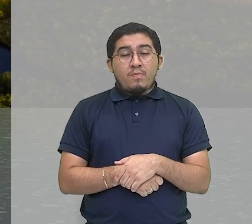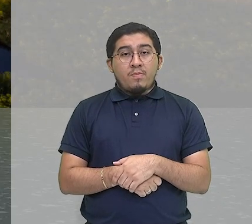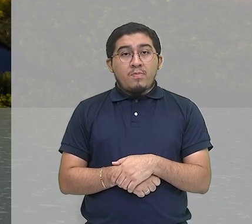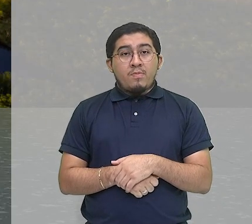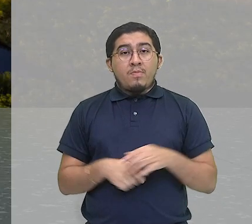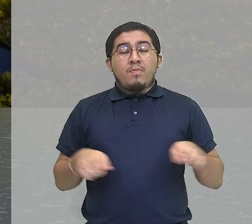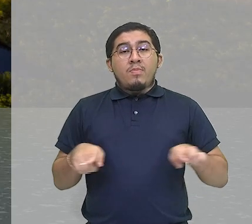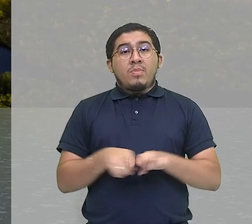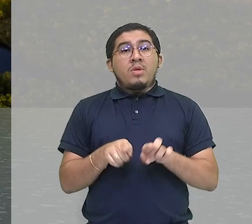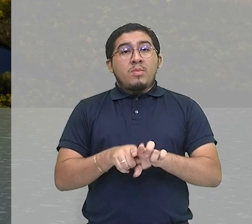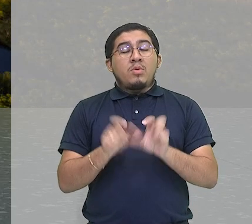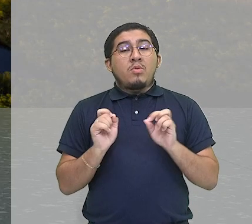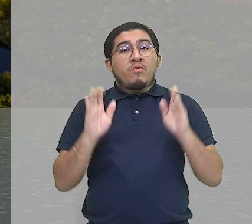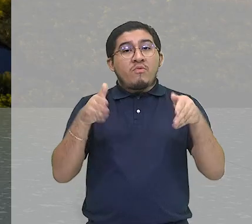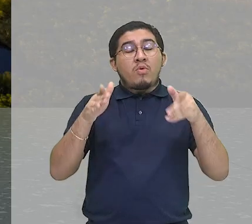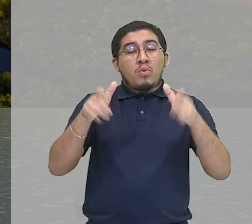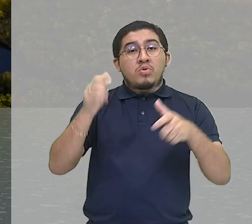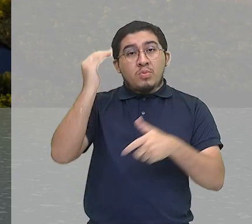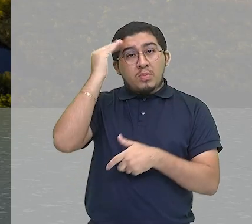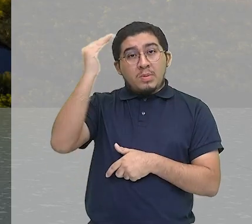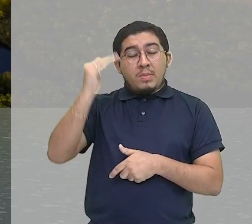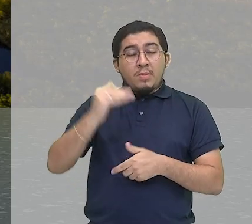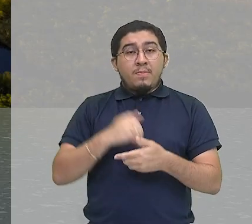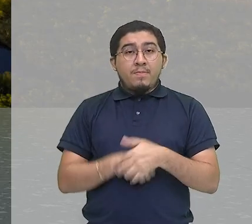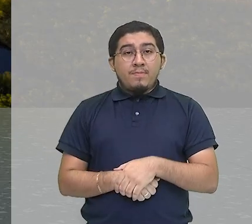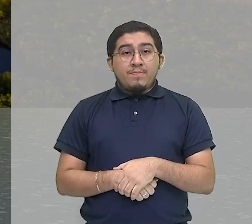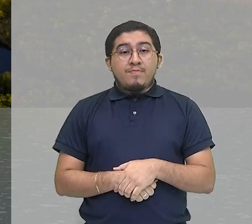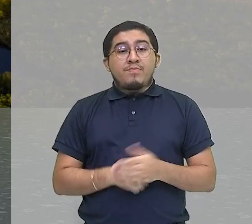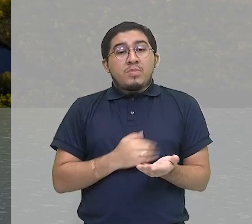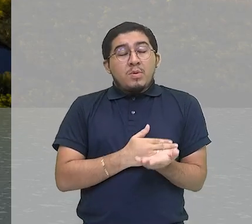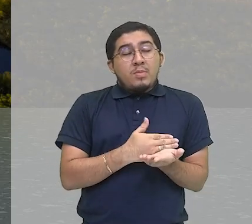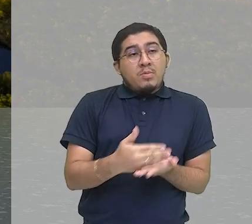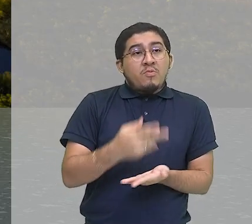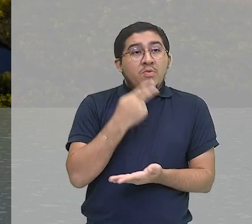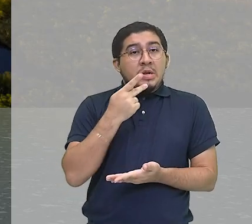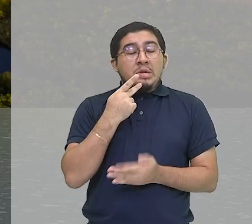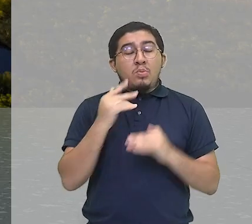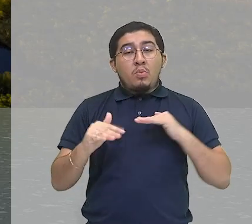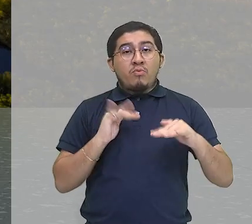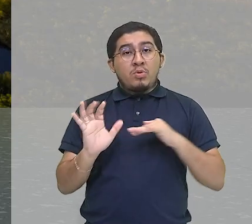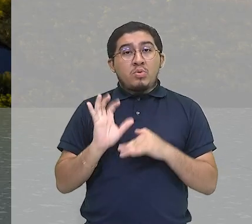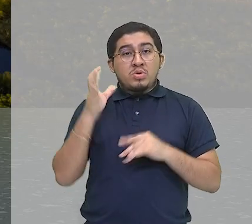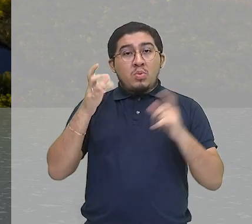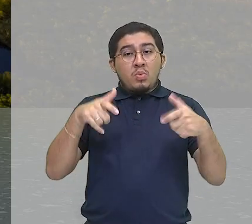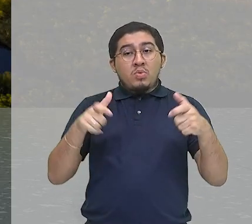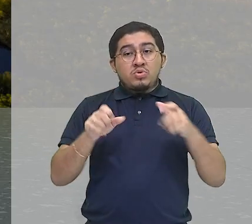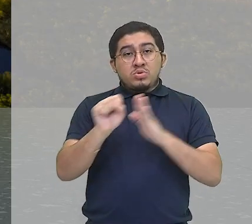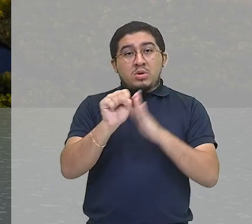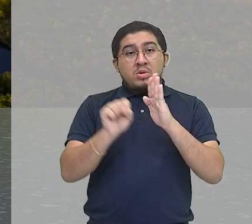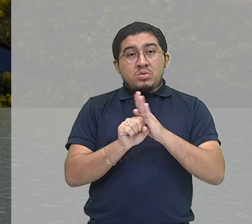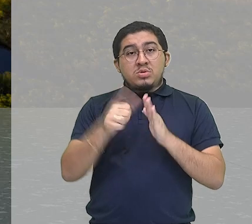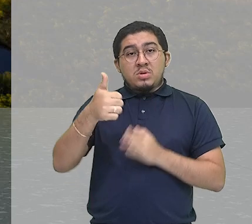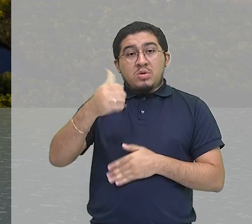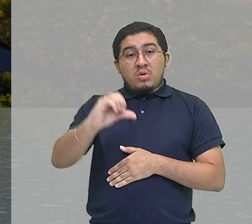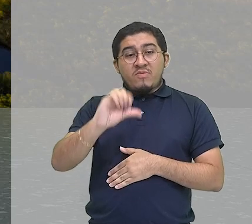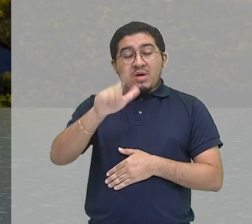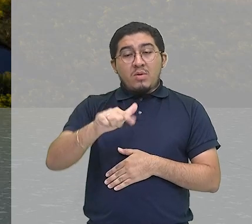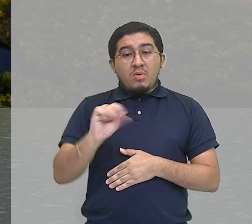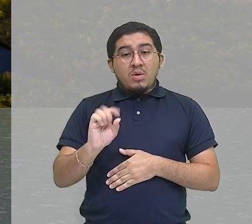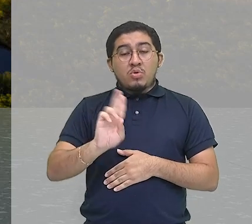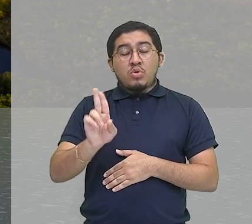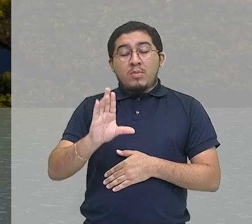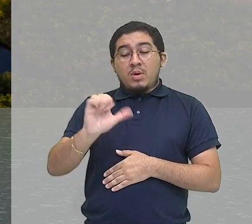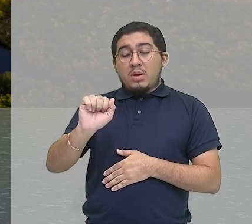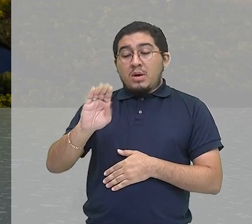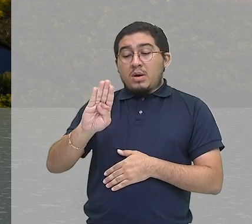E, especificamente, nós começamos falando de um movimento que aconteceu lá no século XIX, que foi a cabanagem.